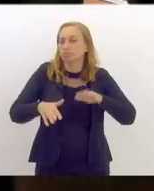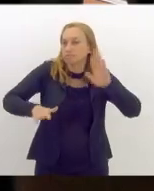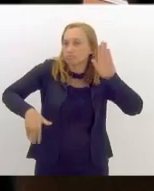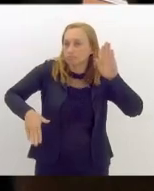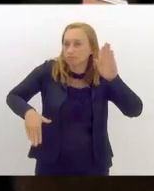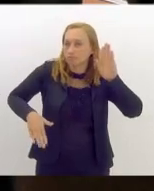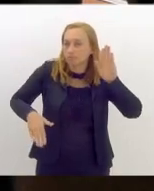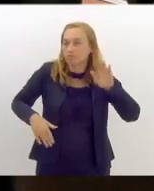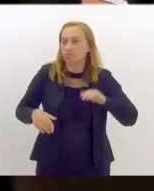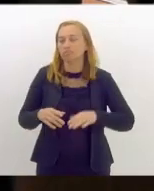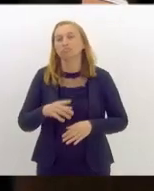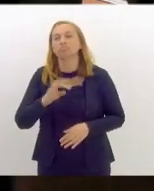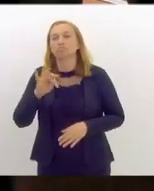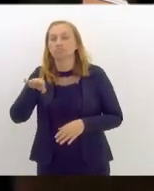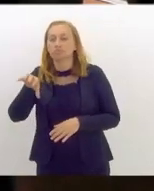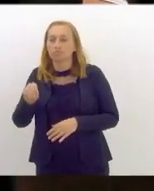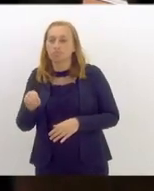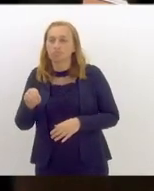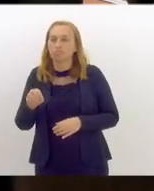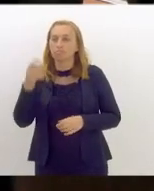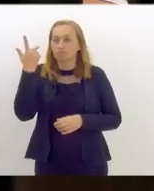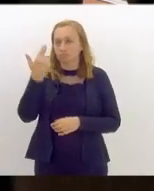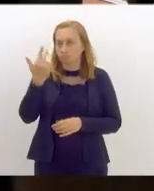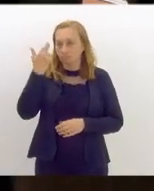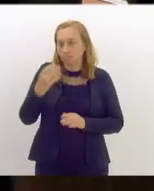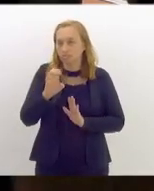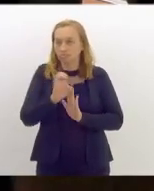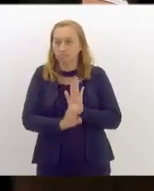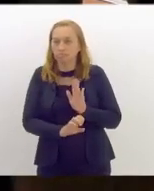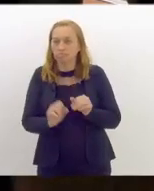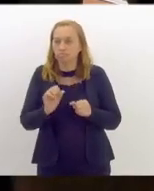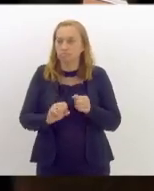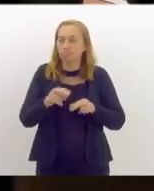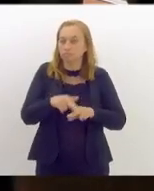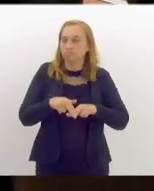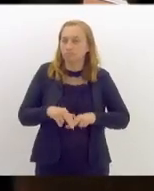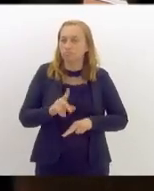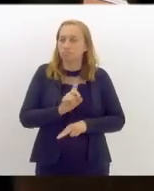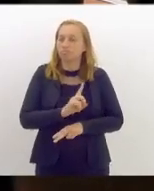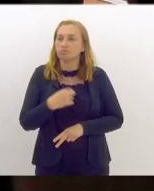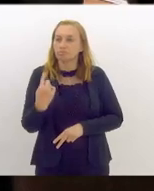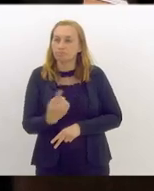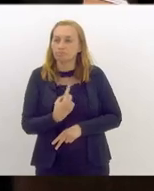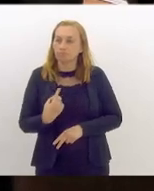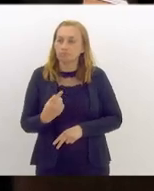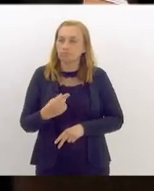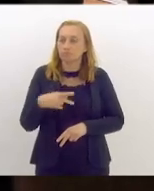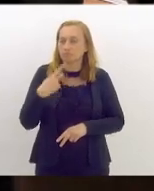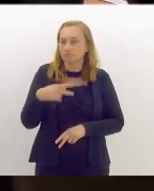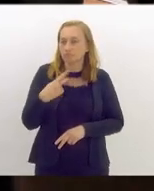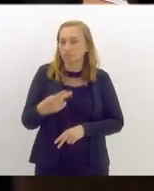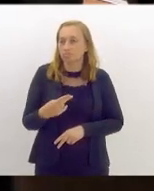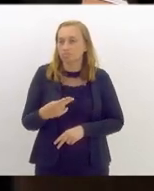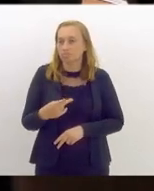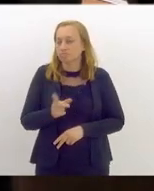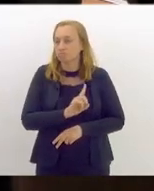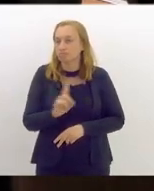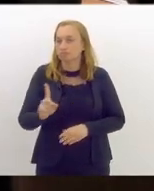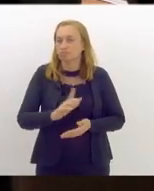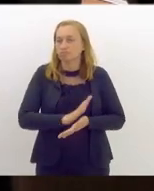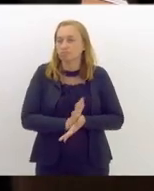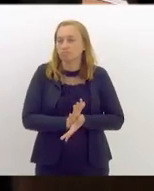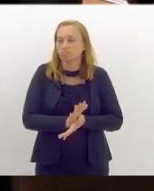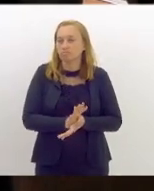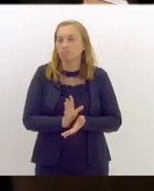em sítios naturais é isso que essa emenda faz por isso nós destacamos essa emenda porque tá destruindo